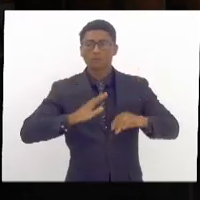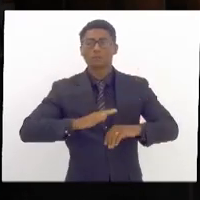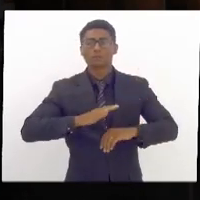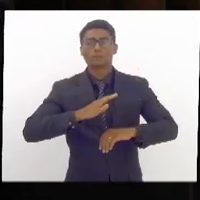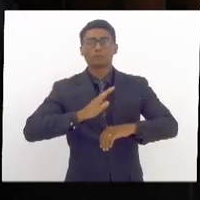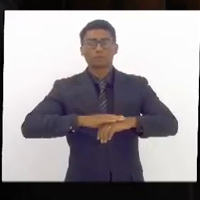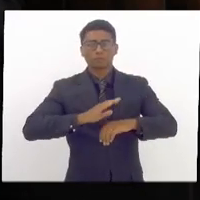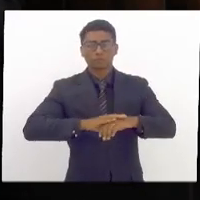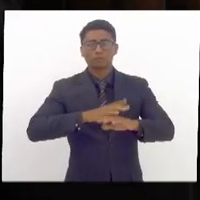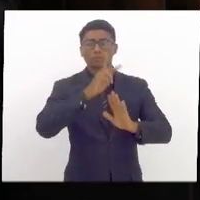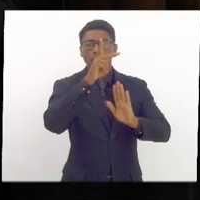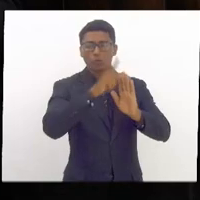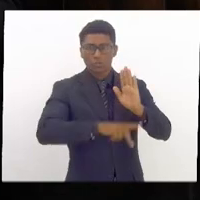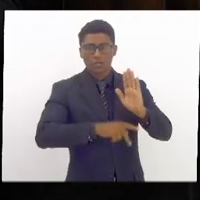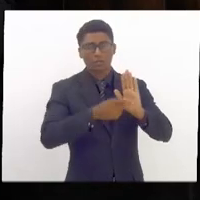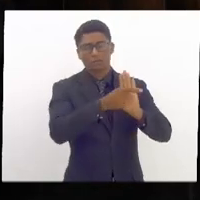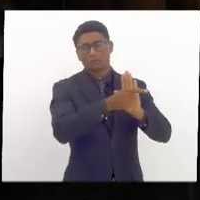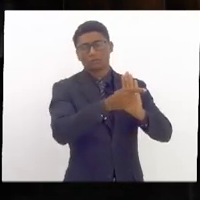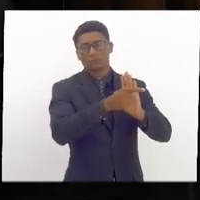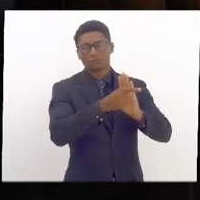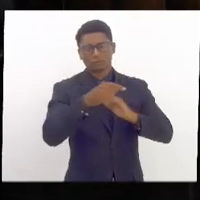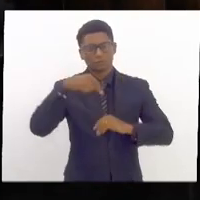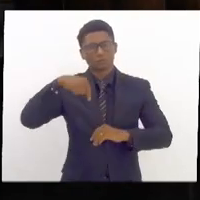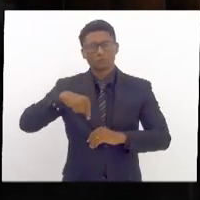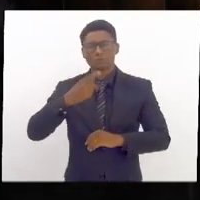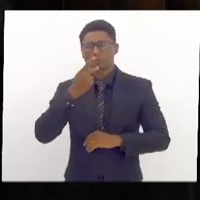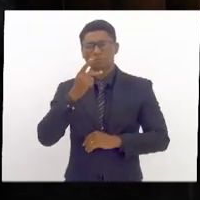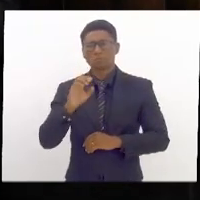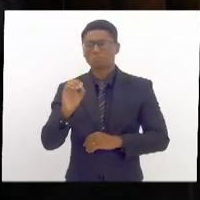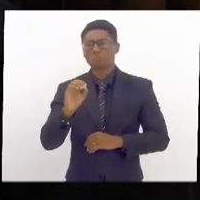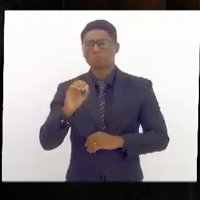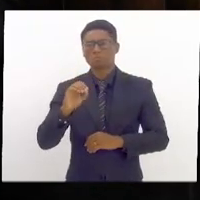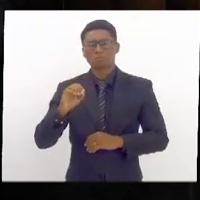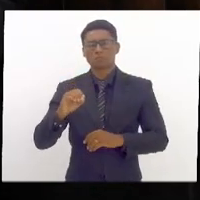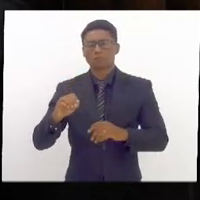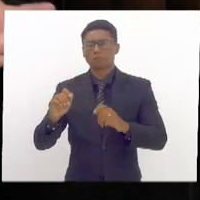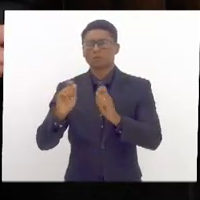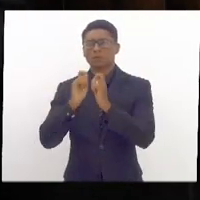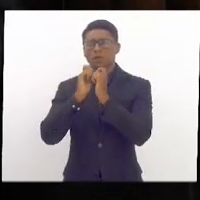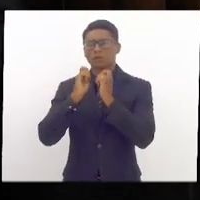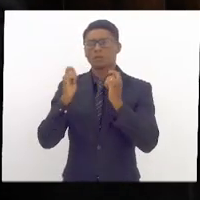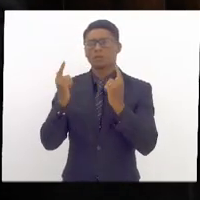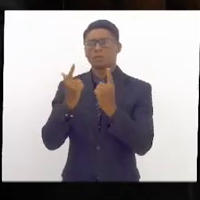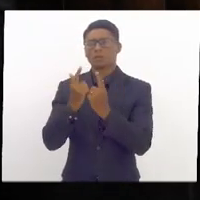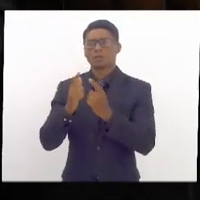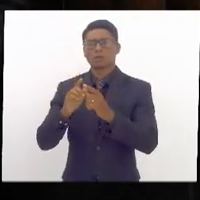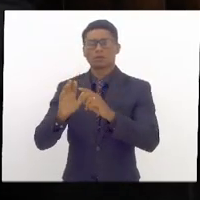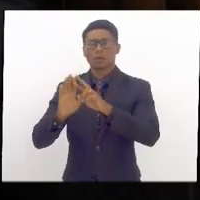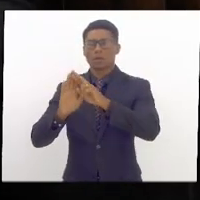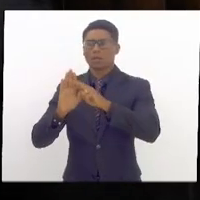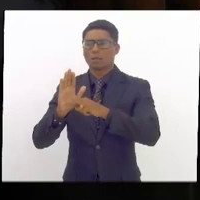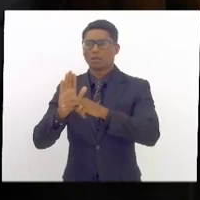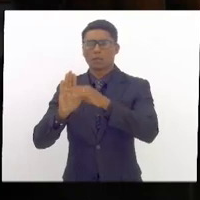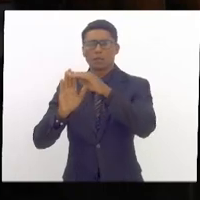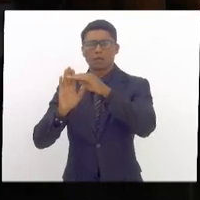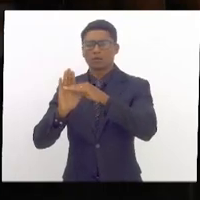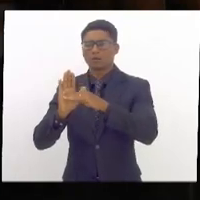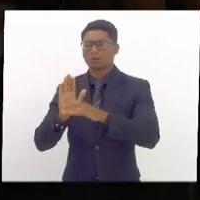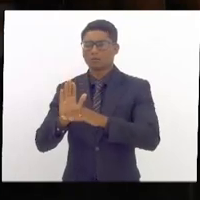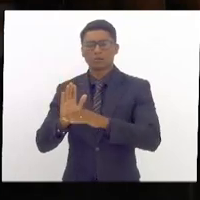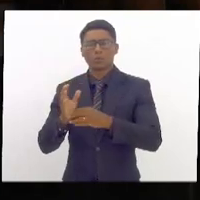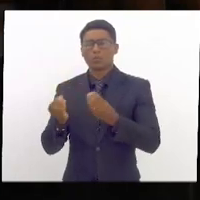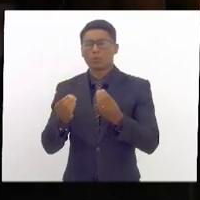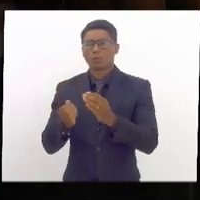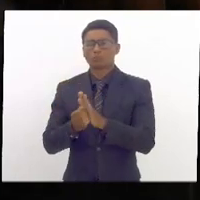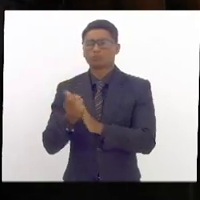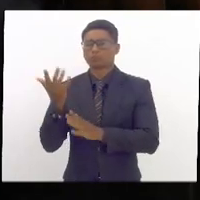de resolução. Aqui não diz isso. Aqui a Assembleia pode regulamentar. A Assembleia pode regulamentar de várias formas. Pode ser por um